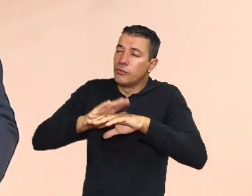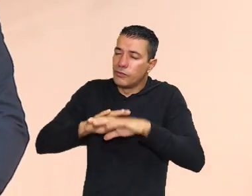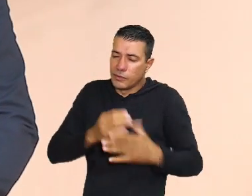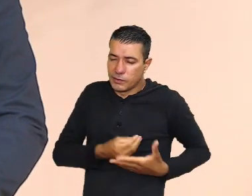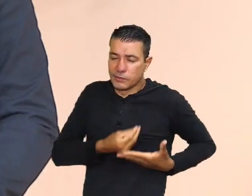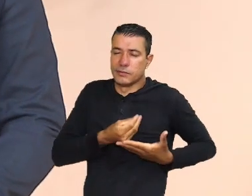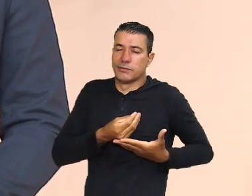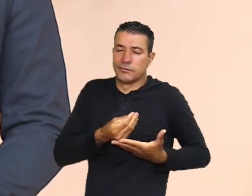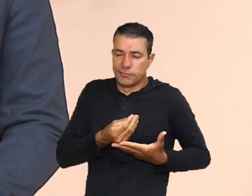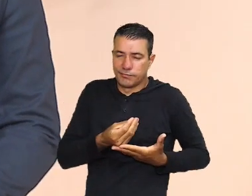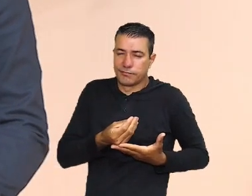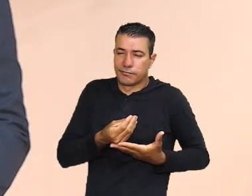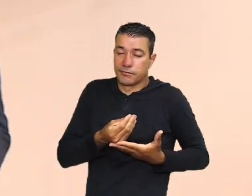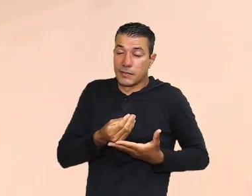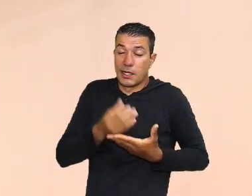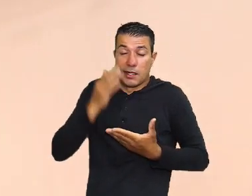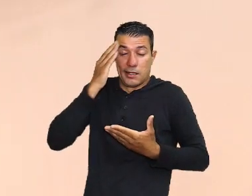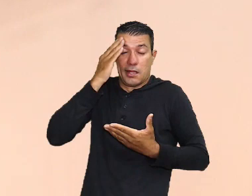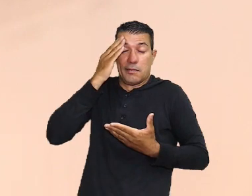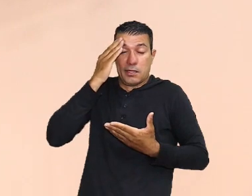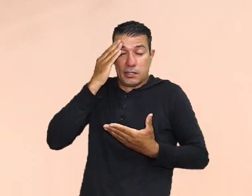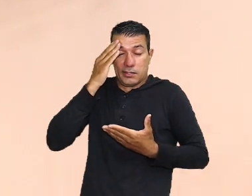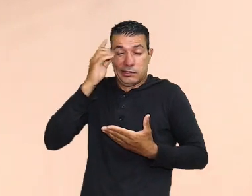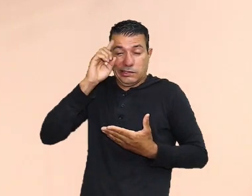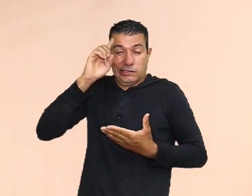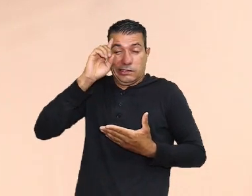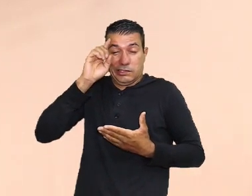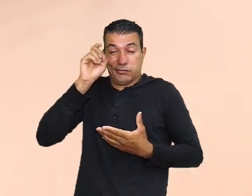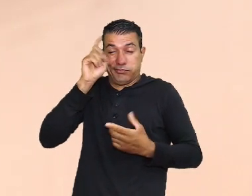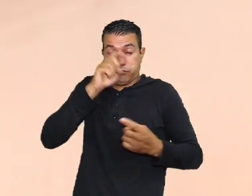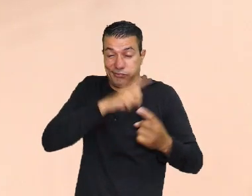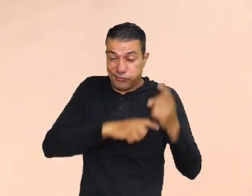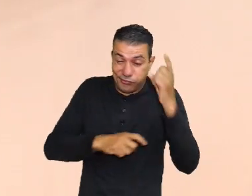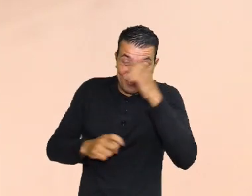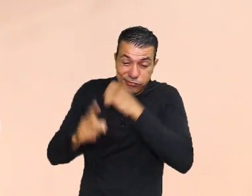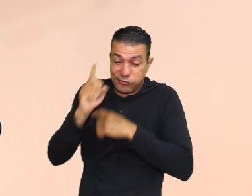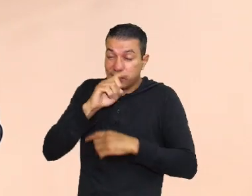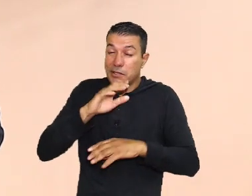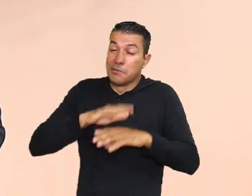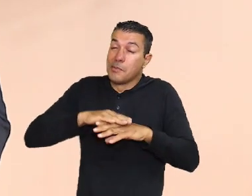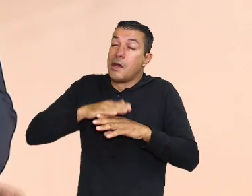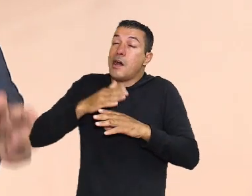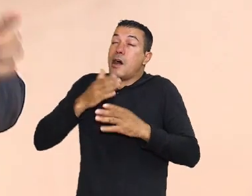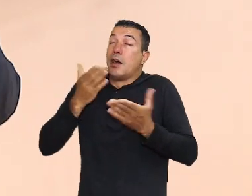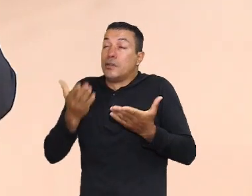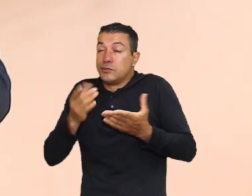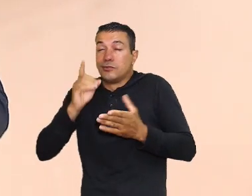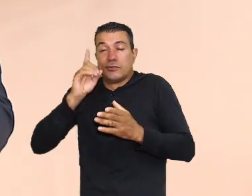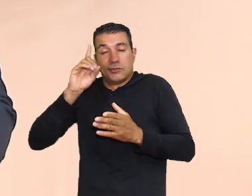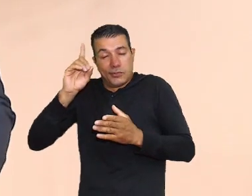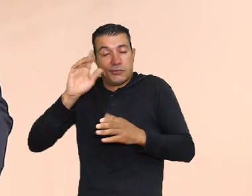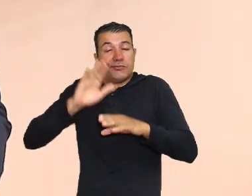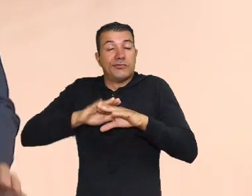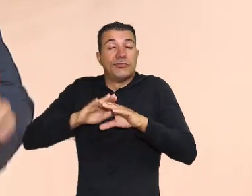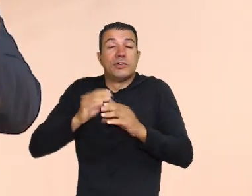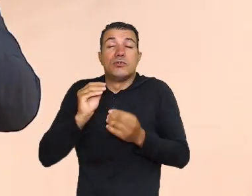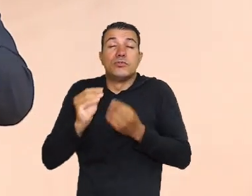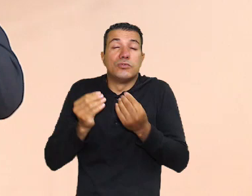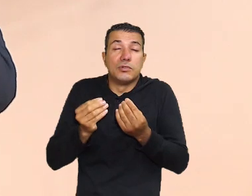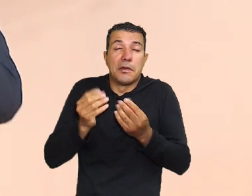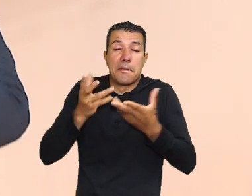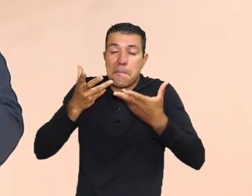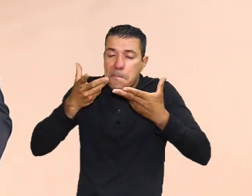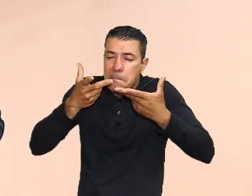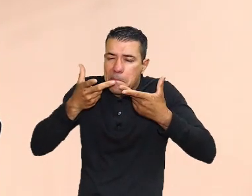feito por nós. Bem sabemos, ó Deus, que os nossos dias são difíceis, mas o Senhor reserva para nós dias de